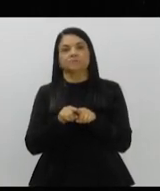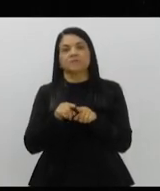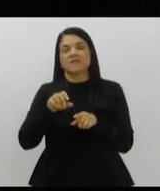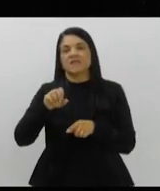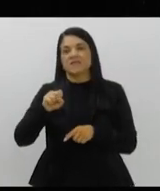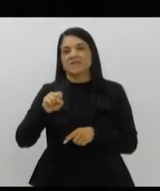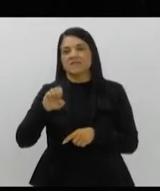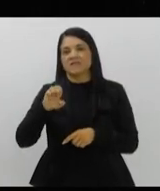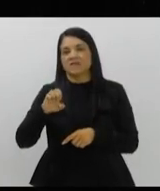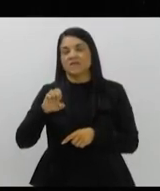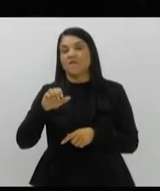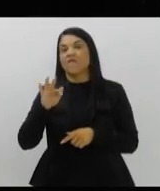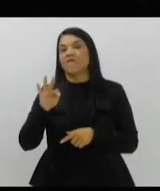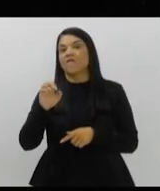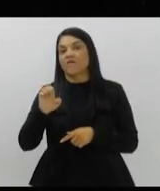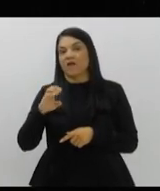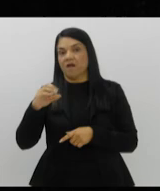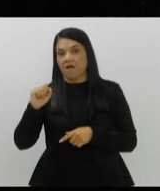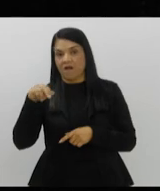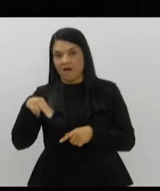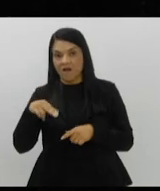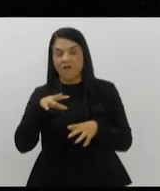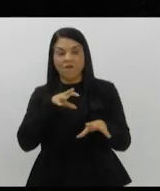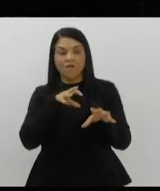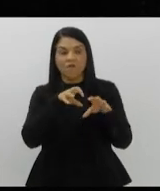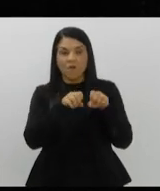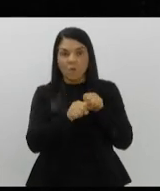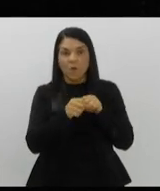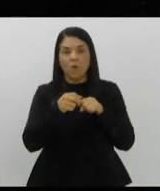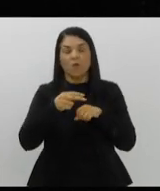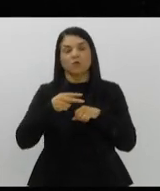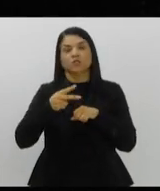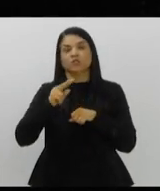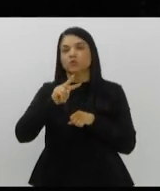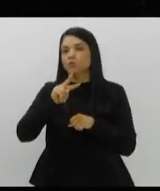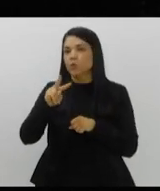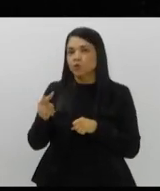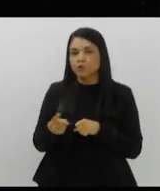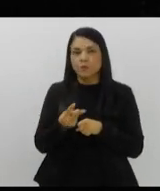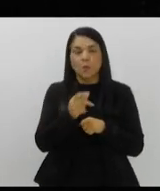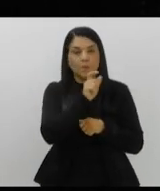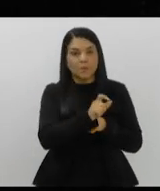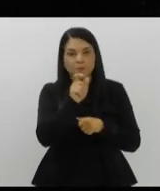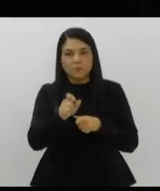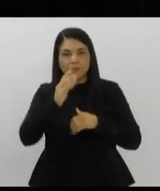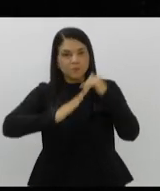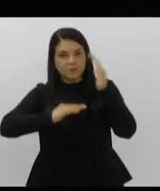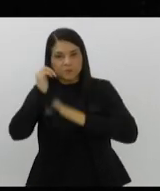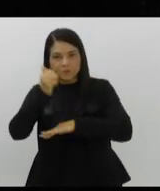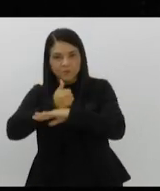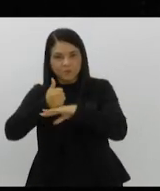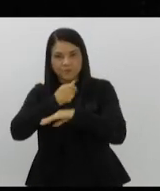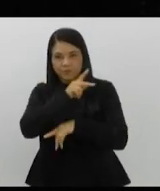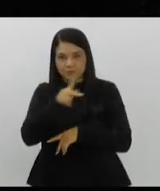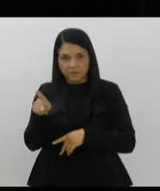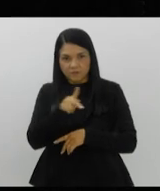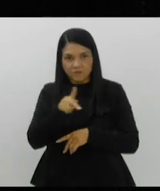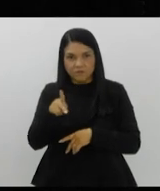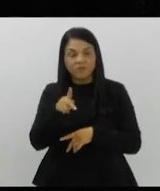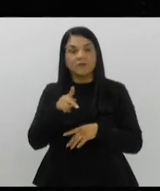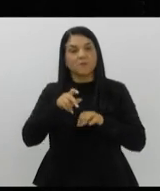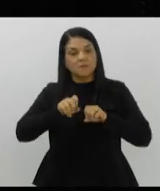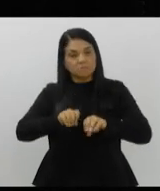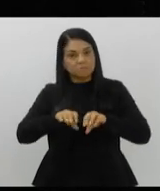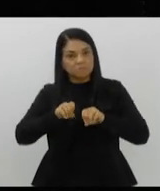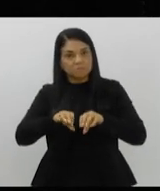cerca de 2 mil professores da rede pública estadual para esses professores fazerem educação ambiental como